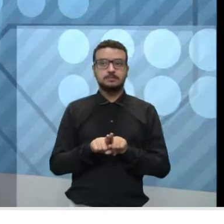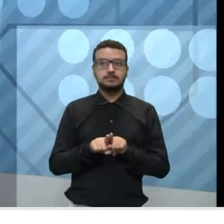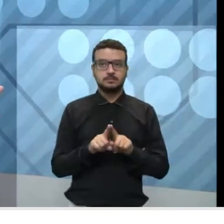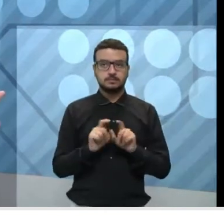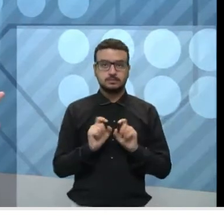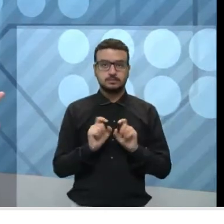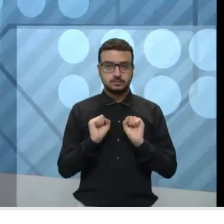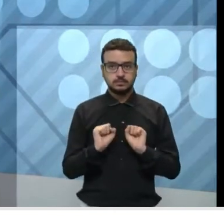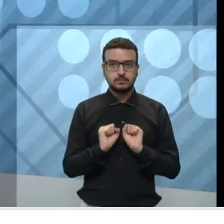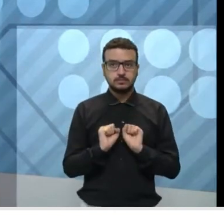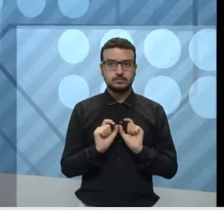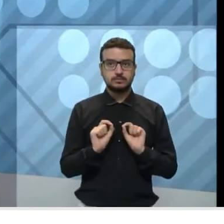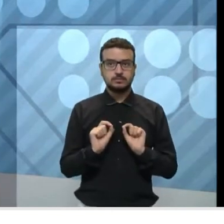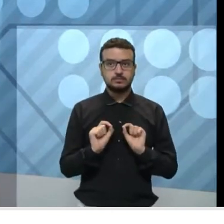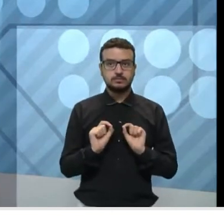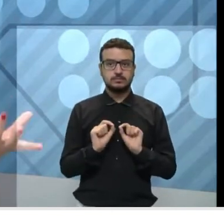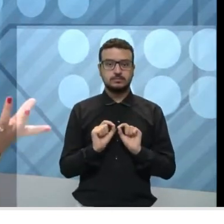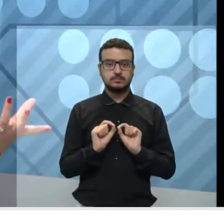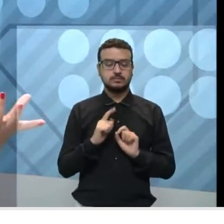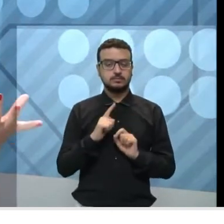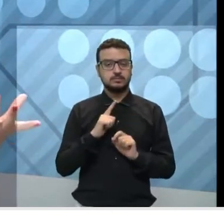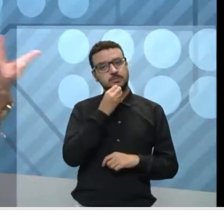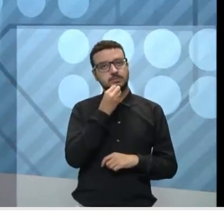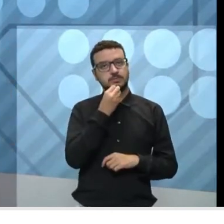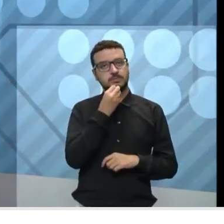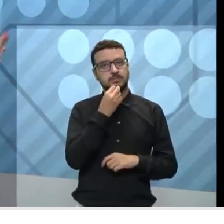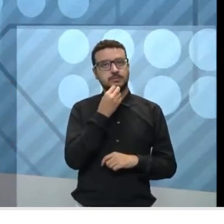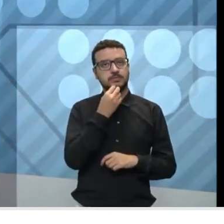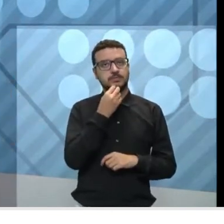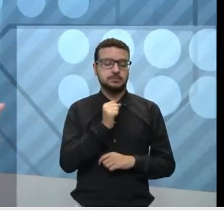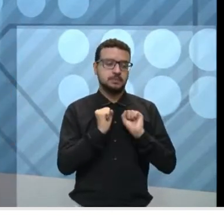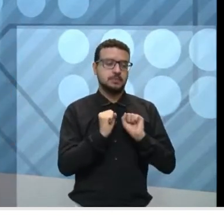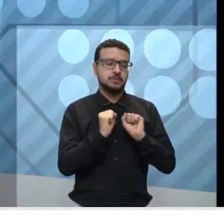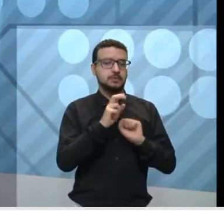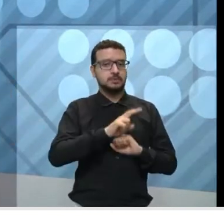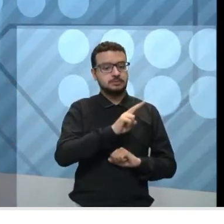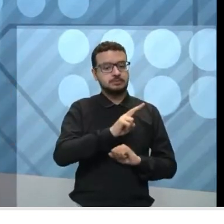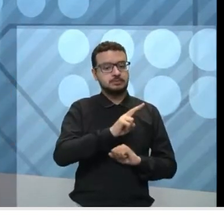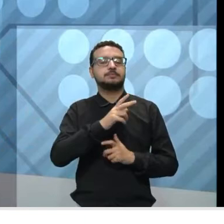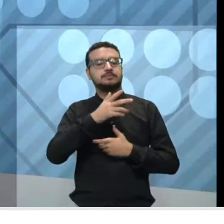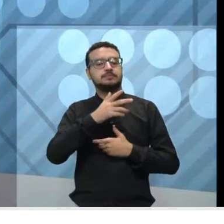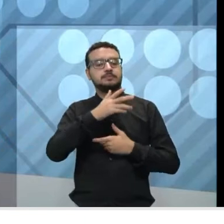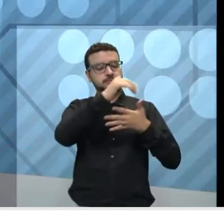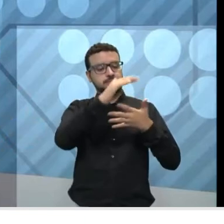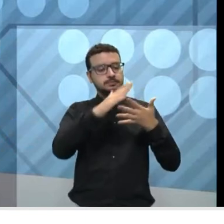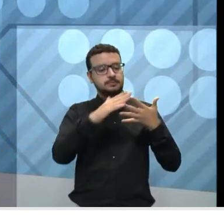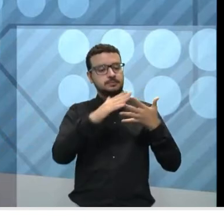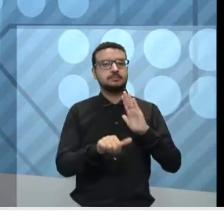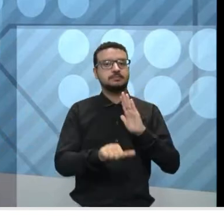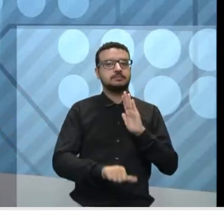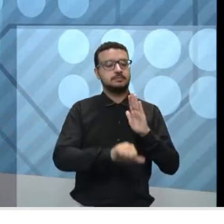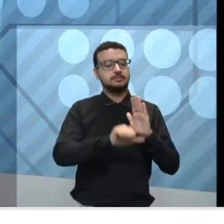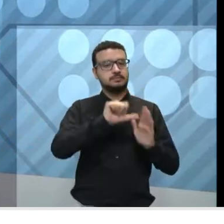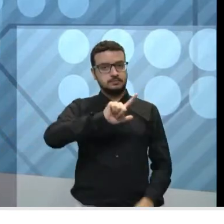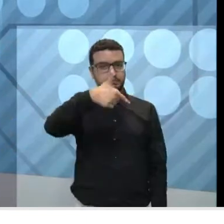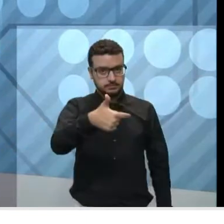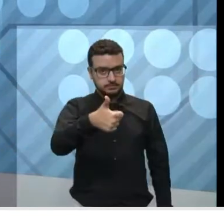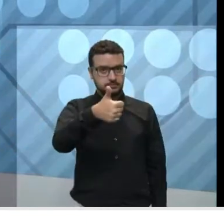oportunidade, claro, de utilizar a Libras como primeira língua e também aprender a falar. Enquanto que a clínico-patológica, ela